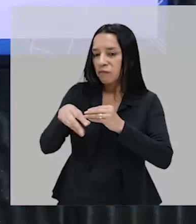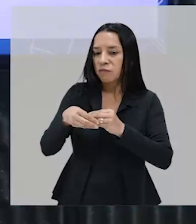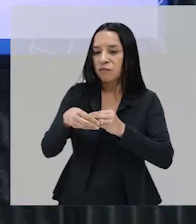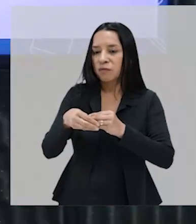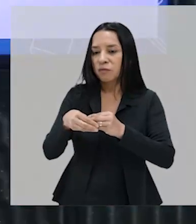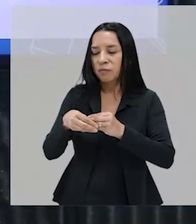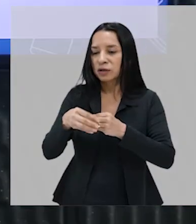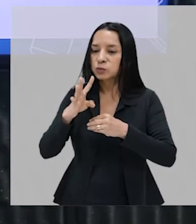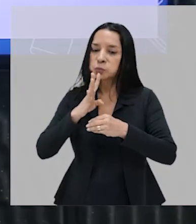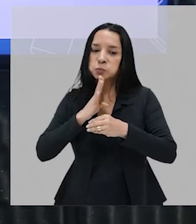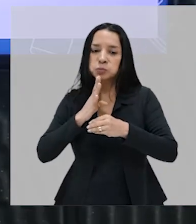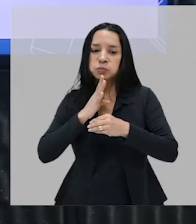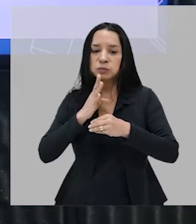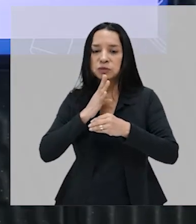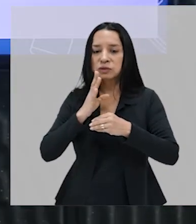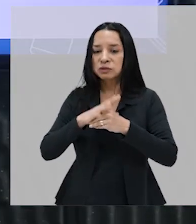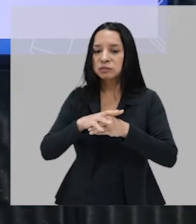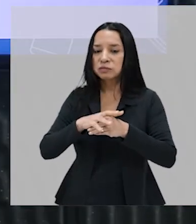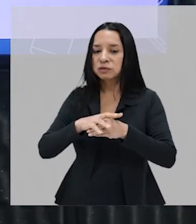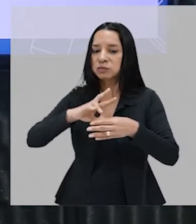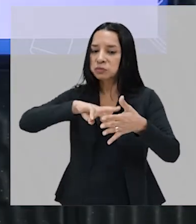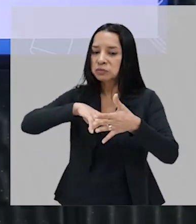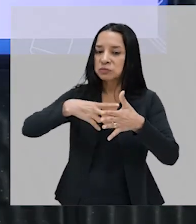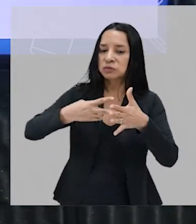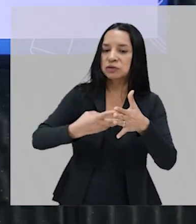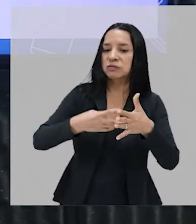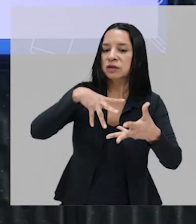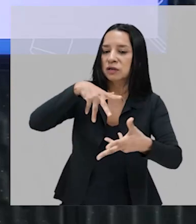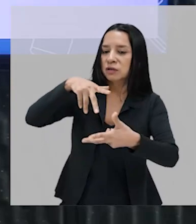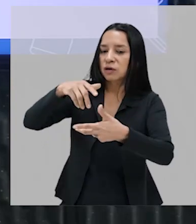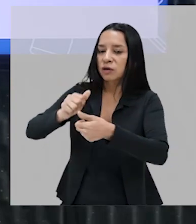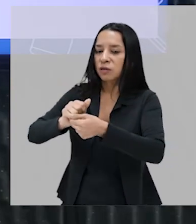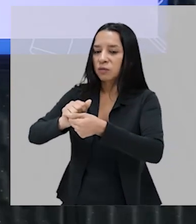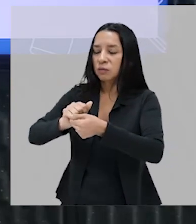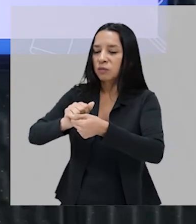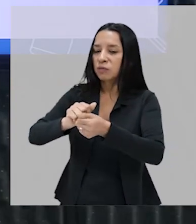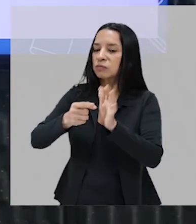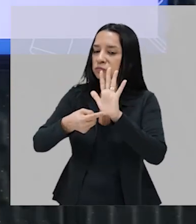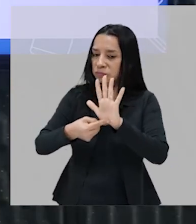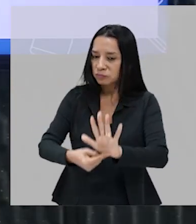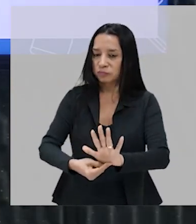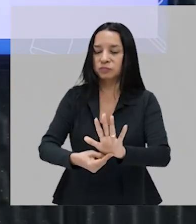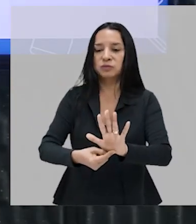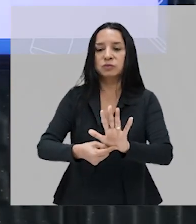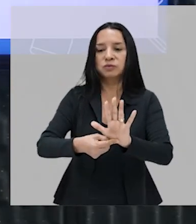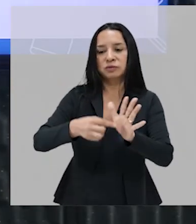uma essência que conduz à filosofia e que também tem uma relação direta com a